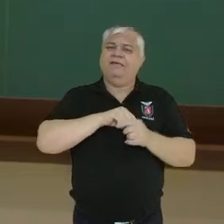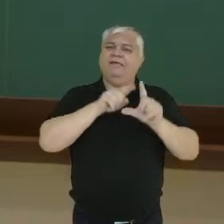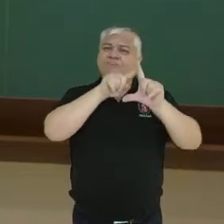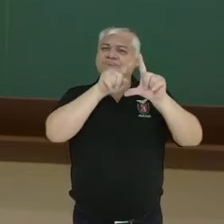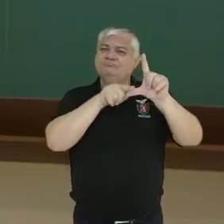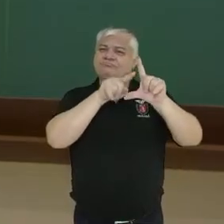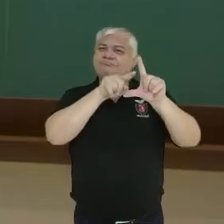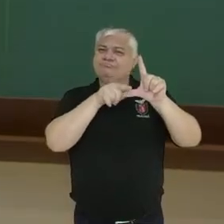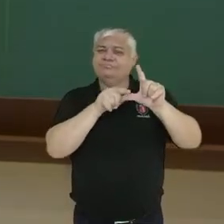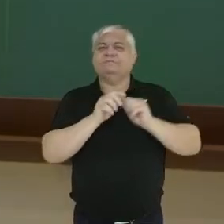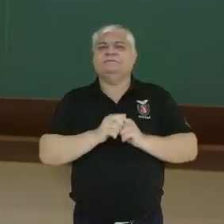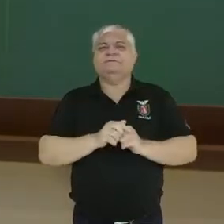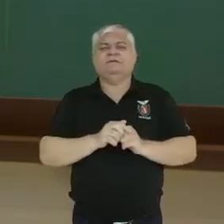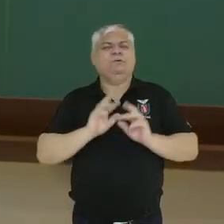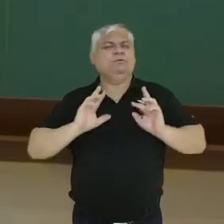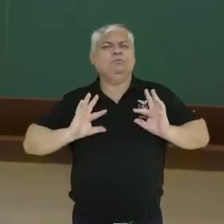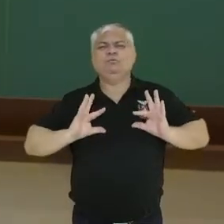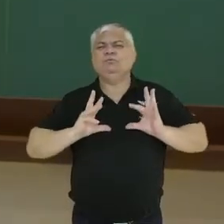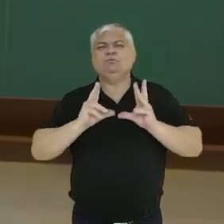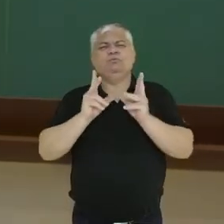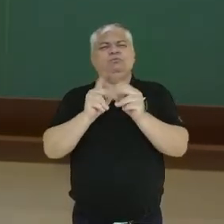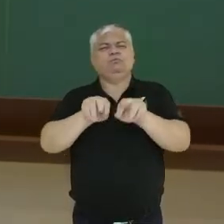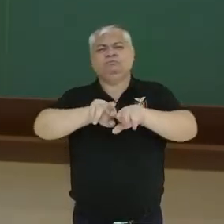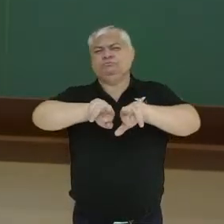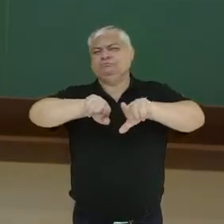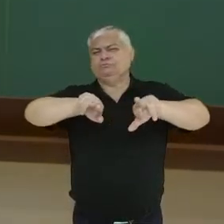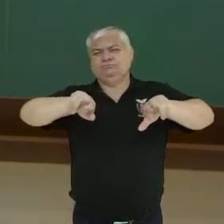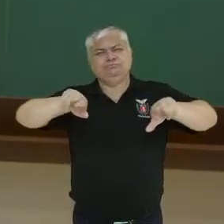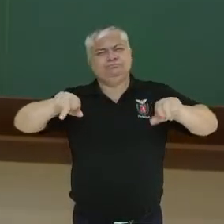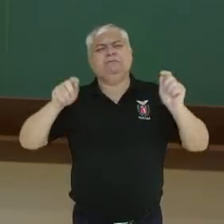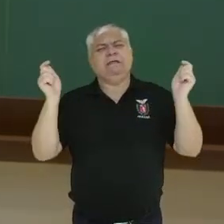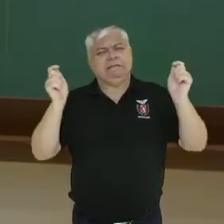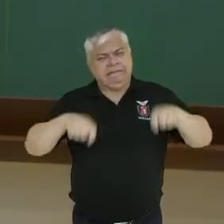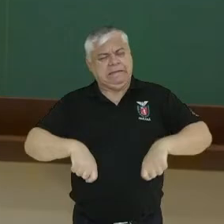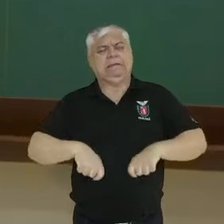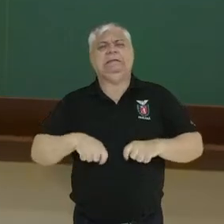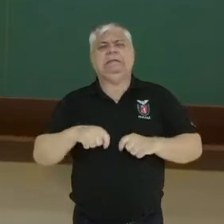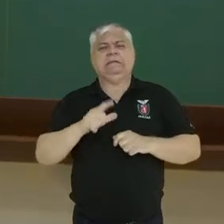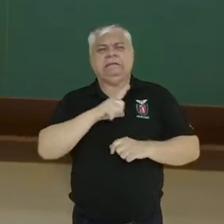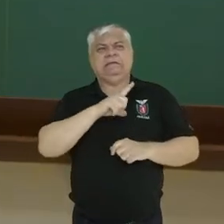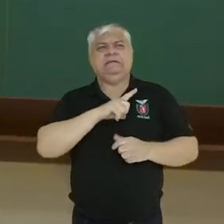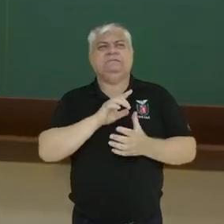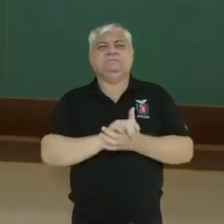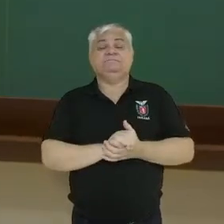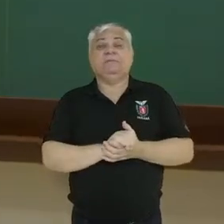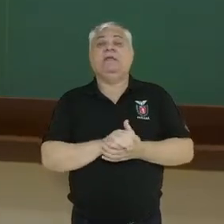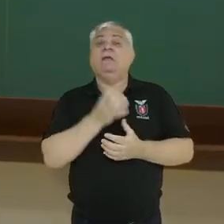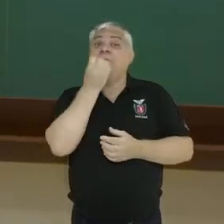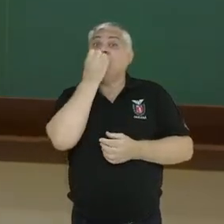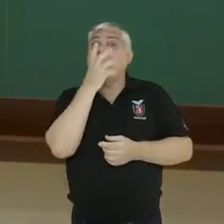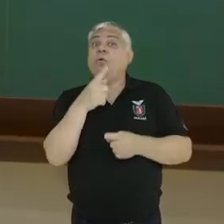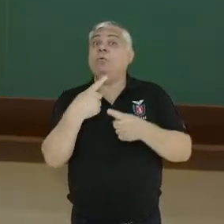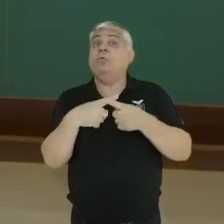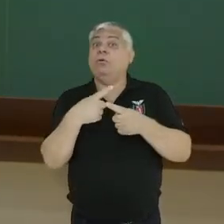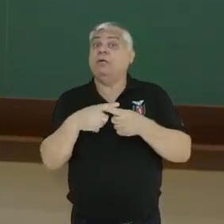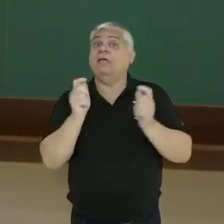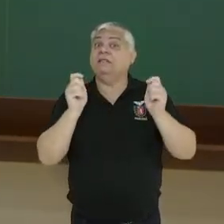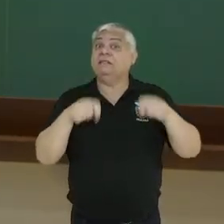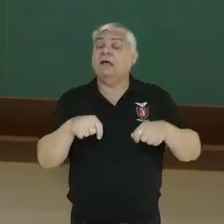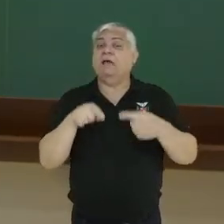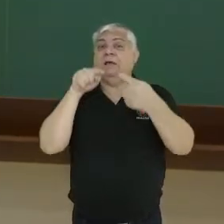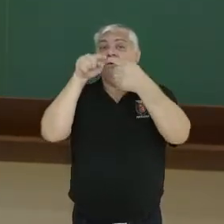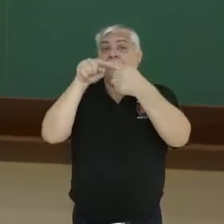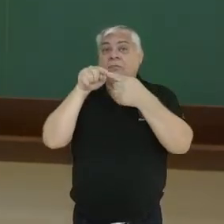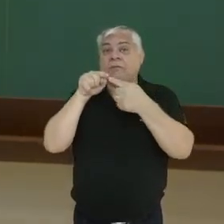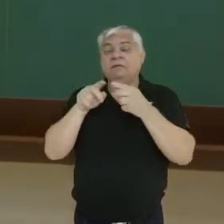lado esquerdo. Então a gente consegue fazer aparecer por tudo o tal do triângulo retângulo. E isso é bom, porque daí nós podemos aplicar